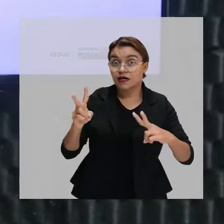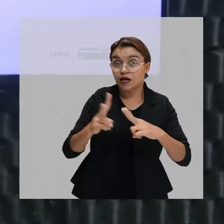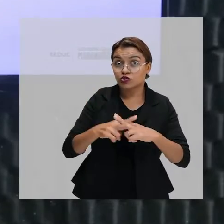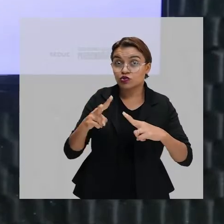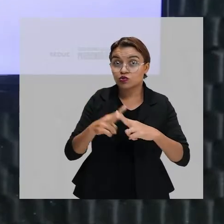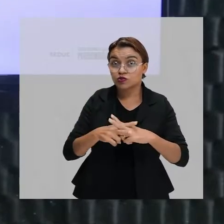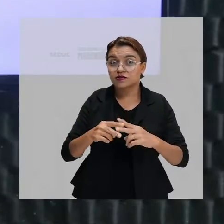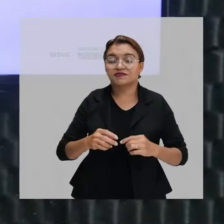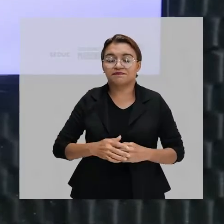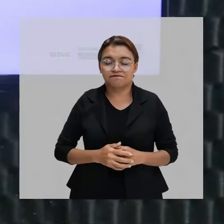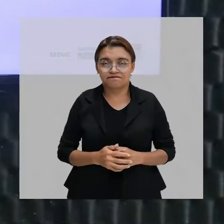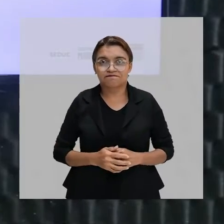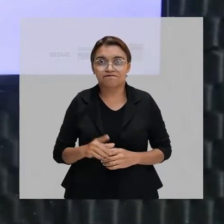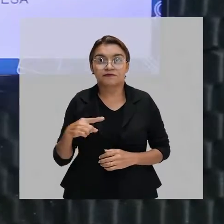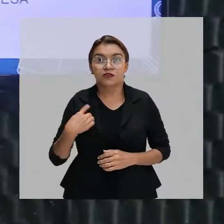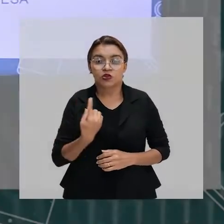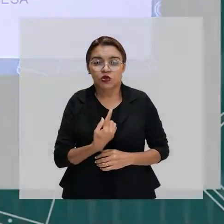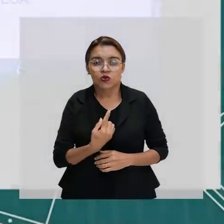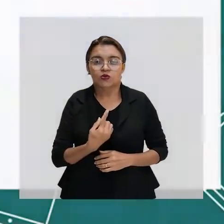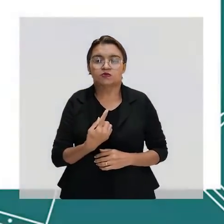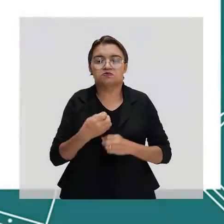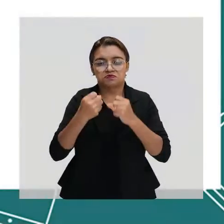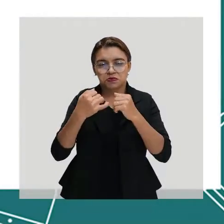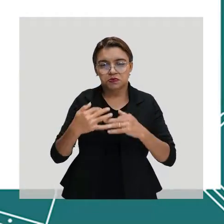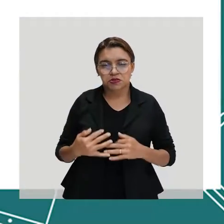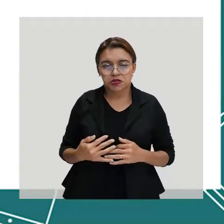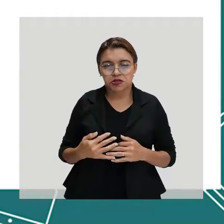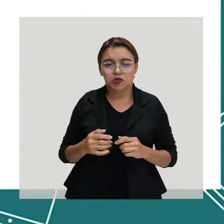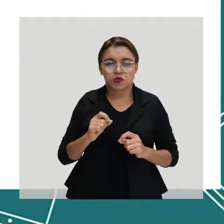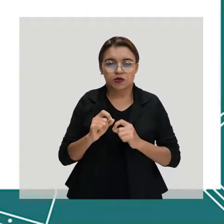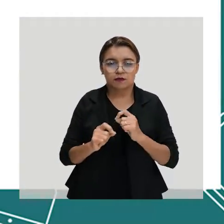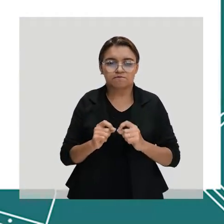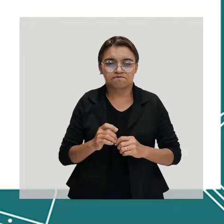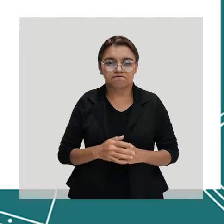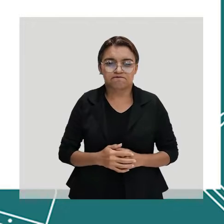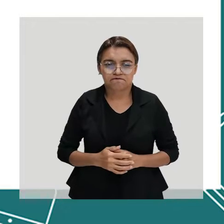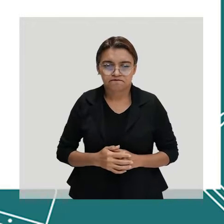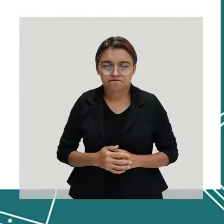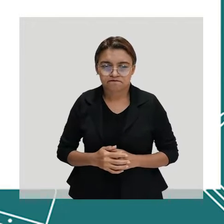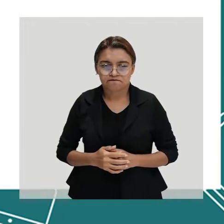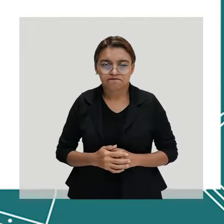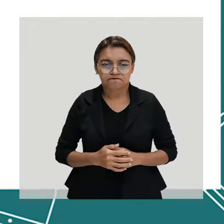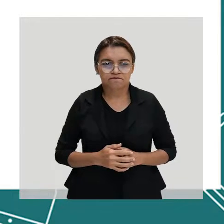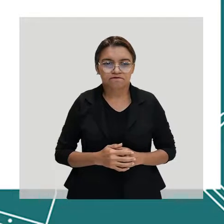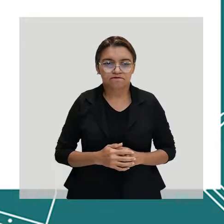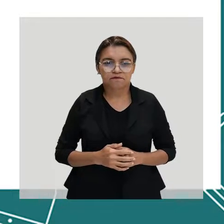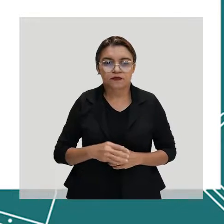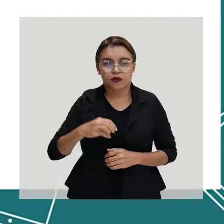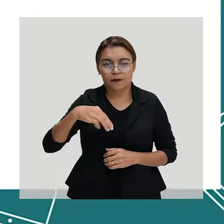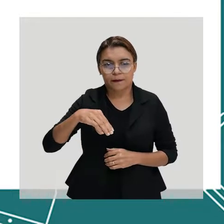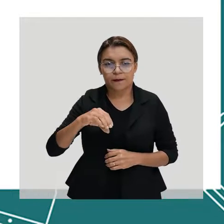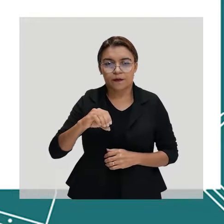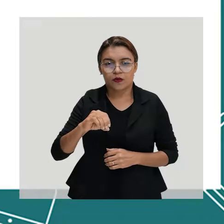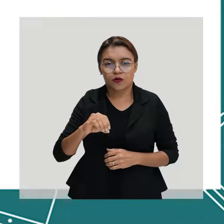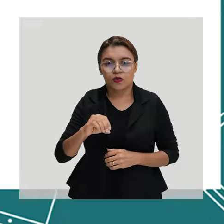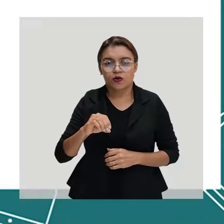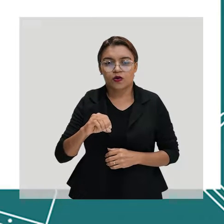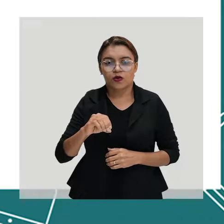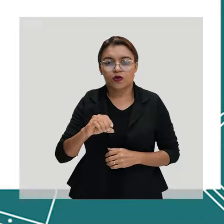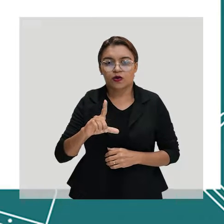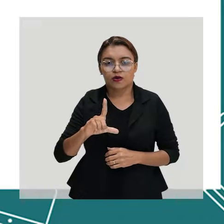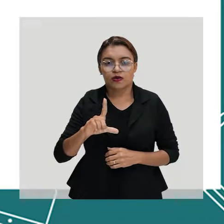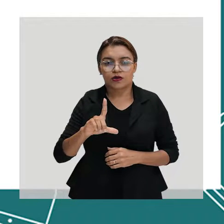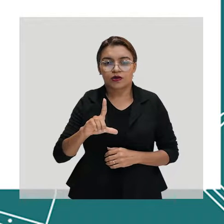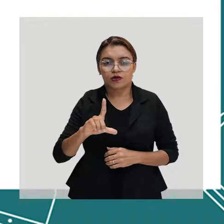Lutas nós iremos fazer a diferença aqui entre modalidades de combate